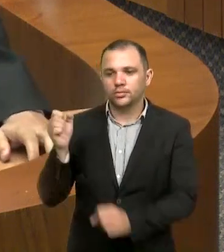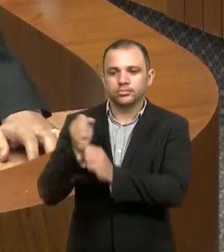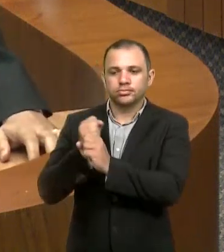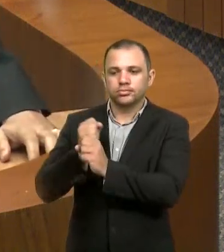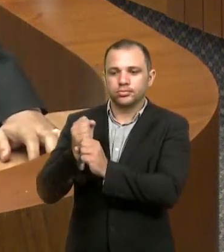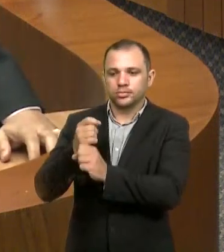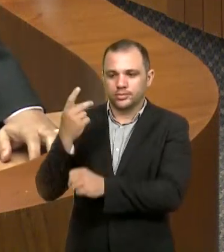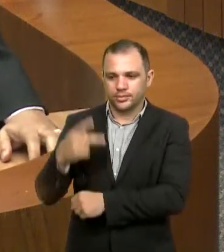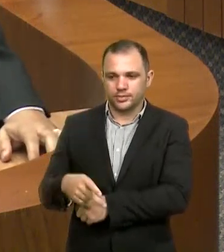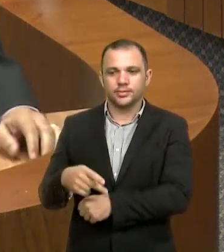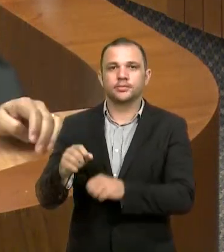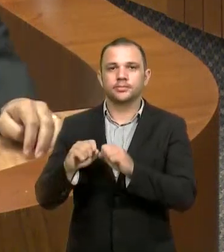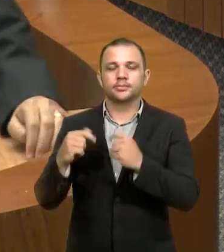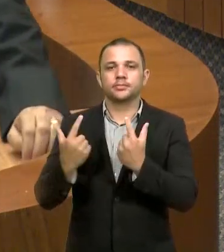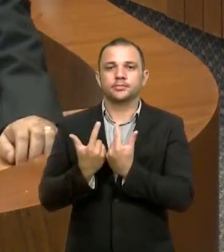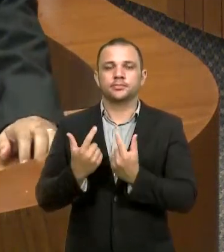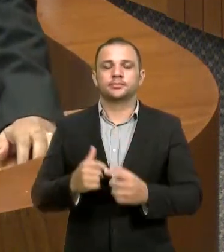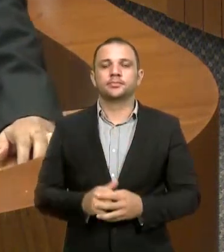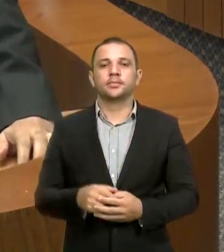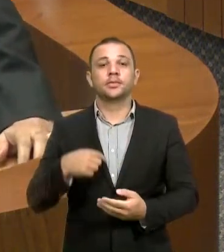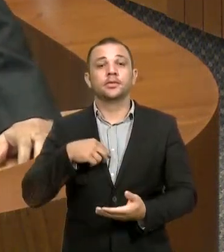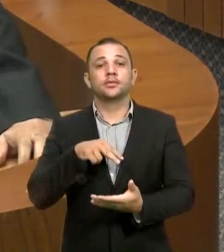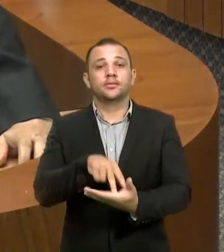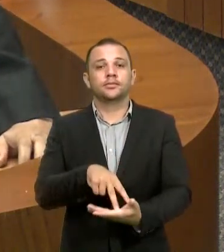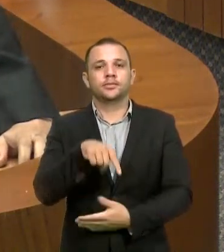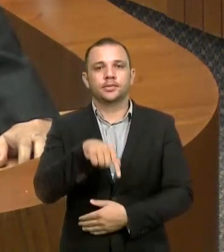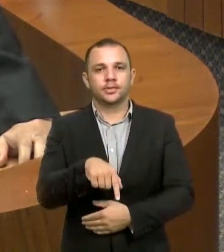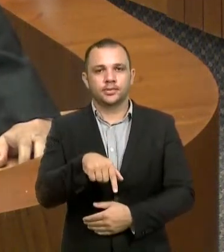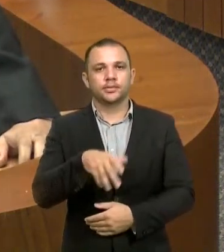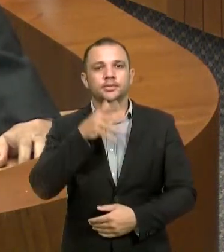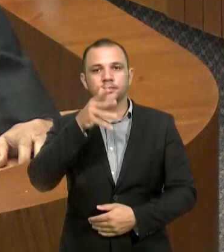grande expediente para falar, deputado Arnaldo,